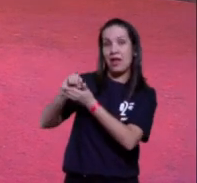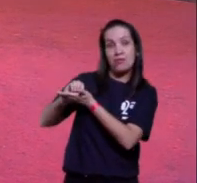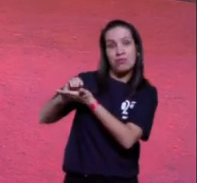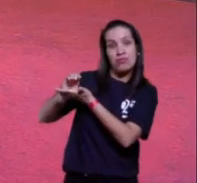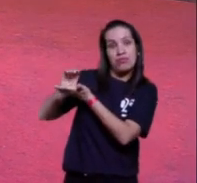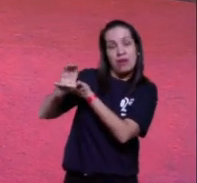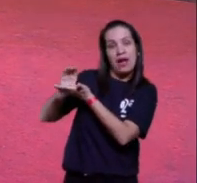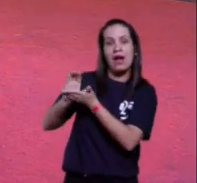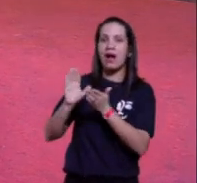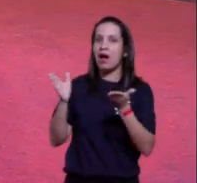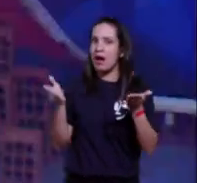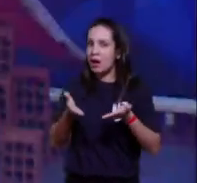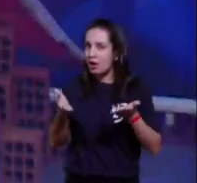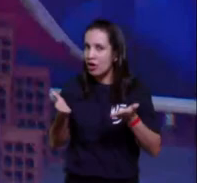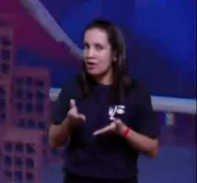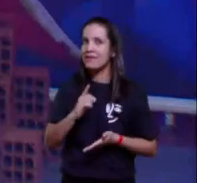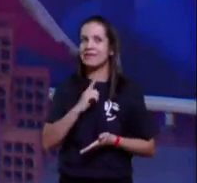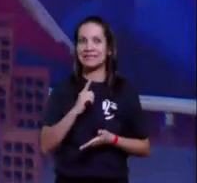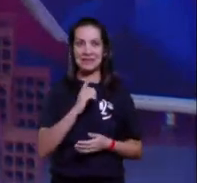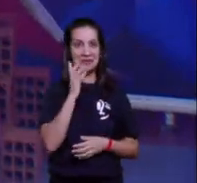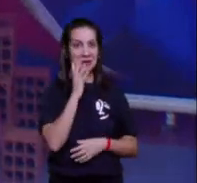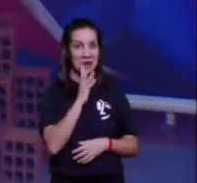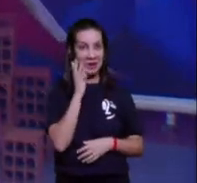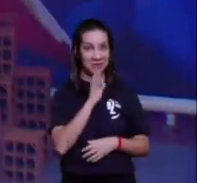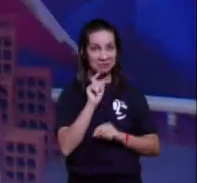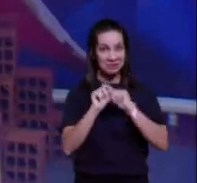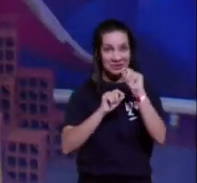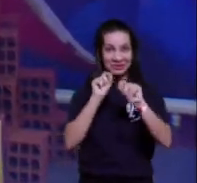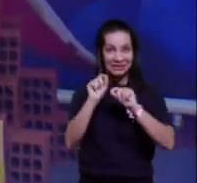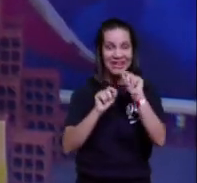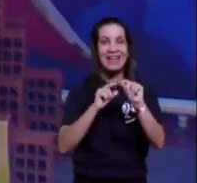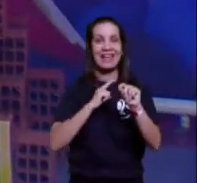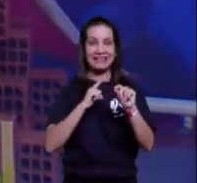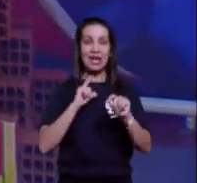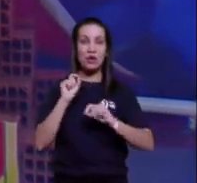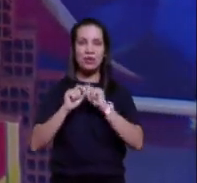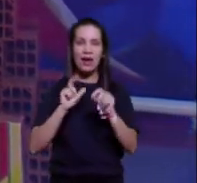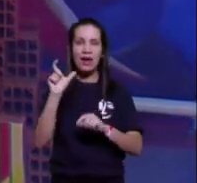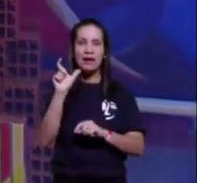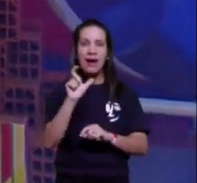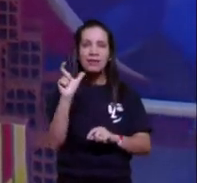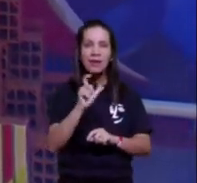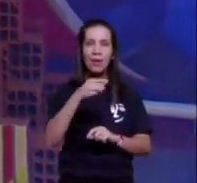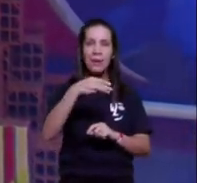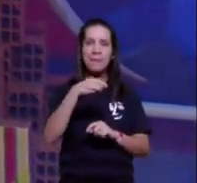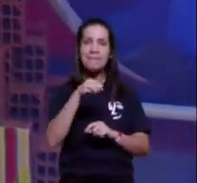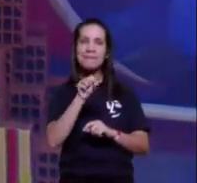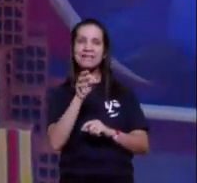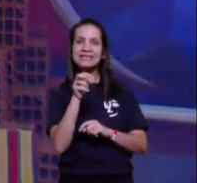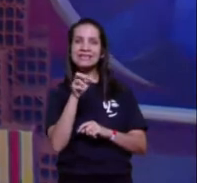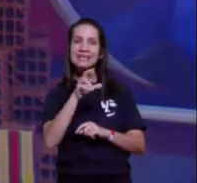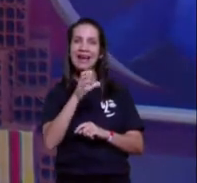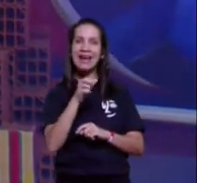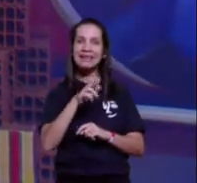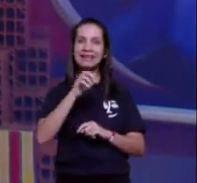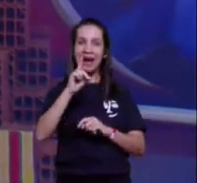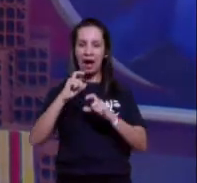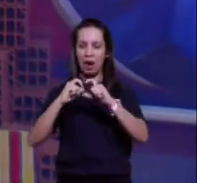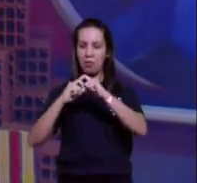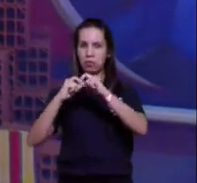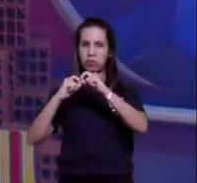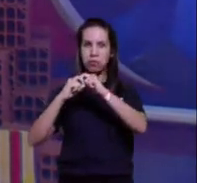2.850.939,44. Mas agora vai rolar uma coisa bacana. O Mastercard vai fazer doação. Ninguém tá